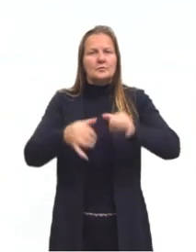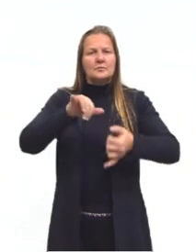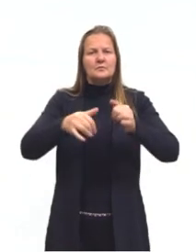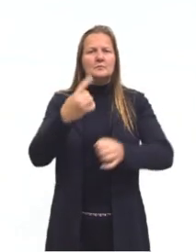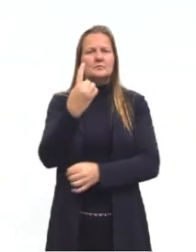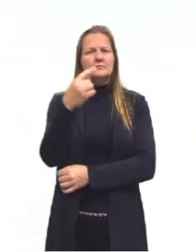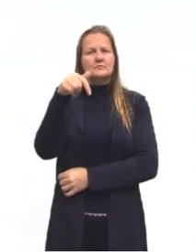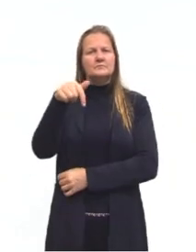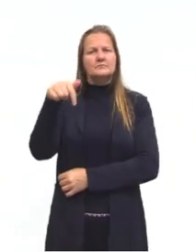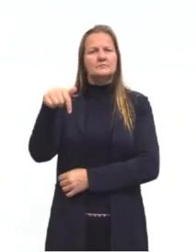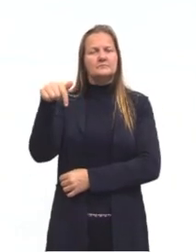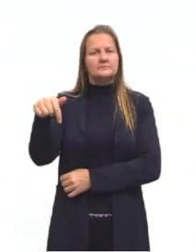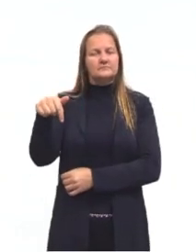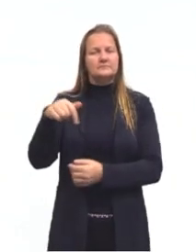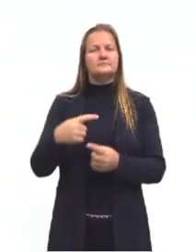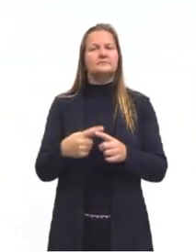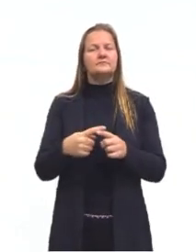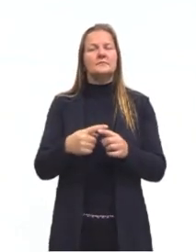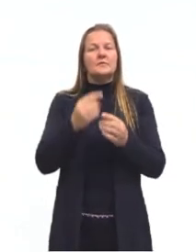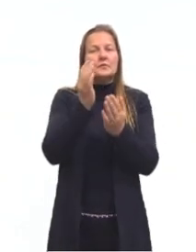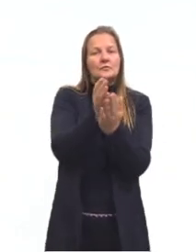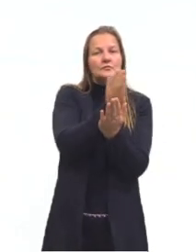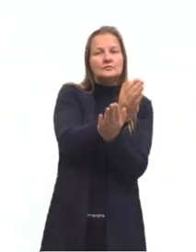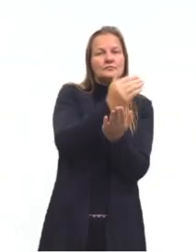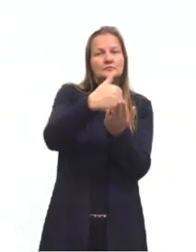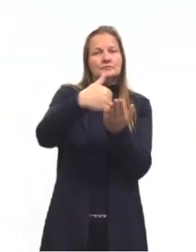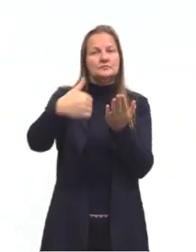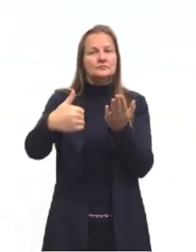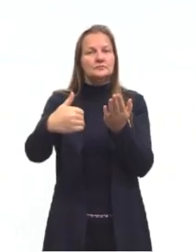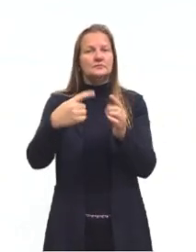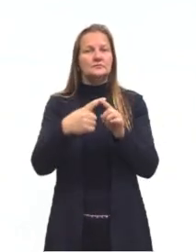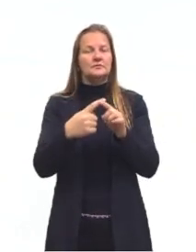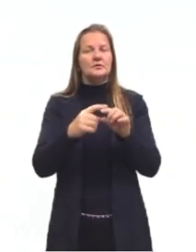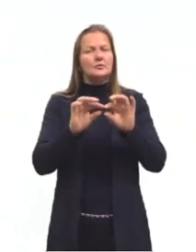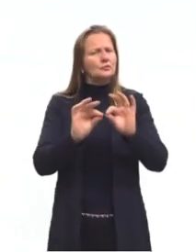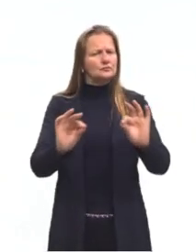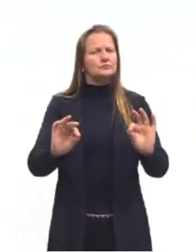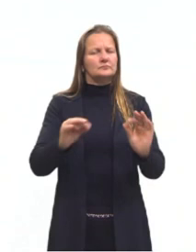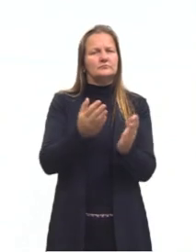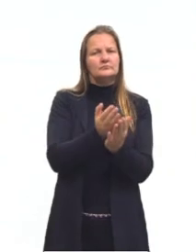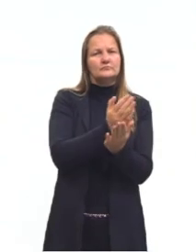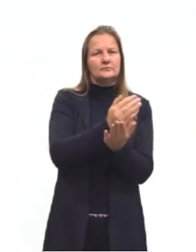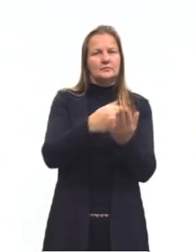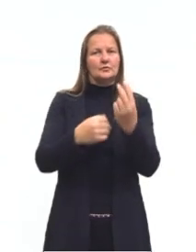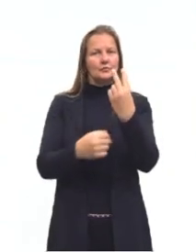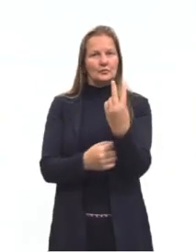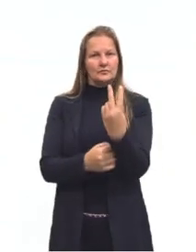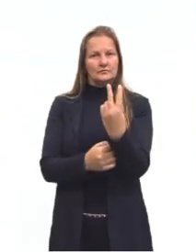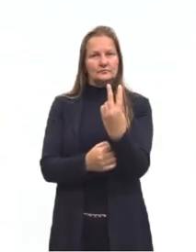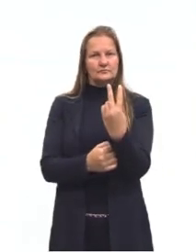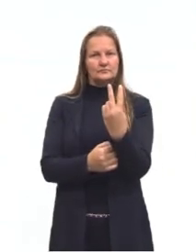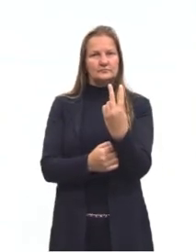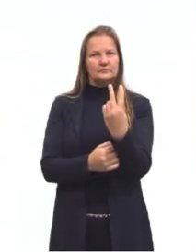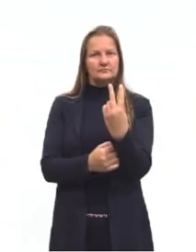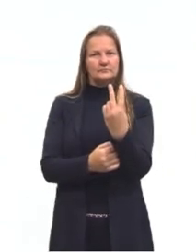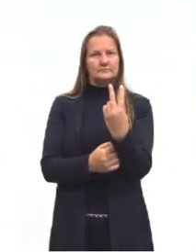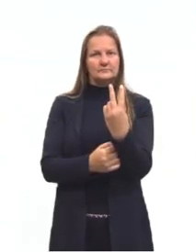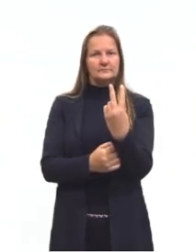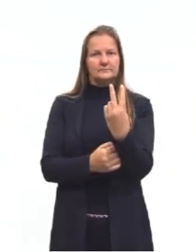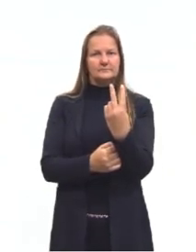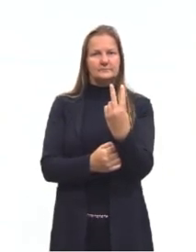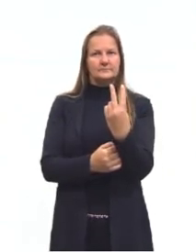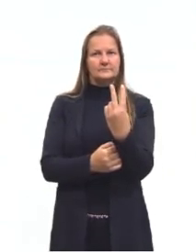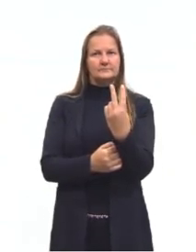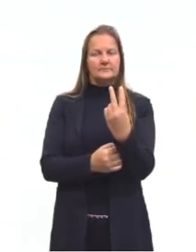em 1777 Foi dividida de forma simplificada né de duas de duas formas com